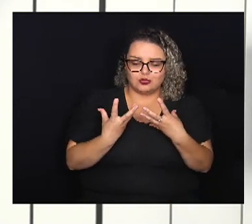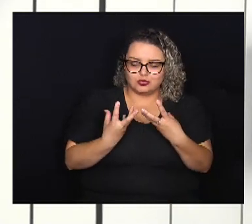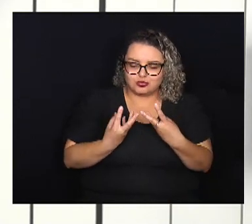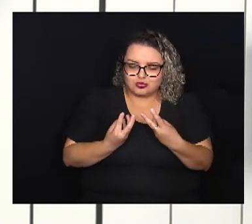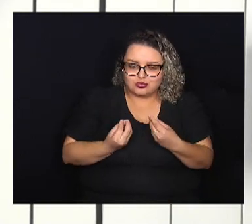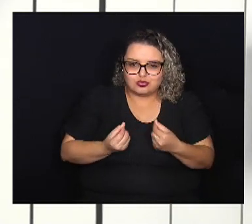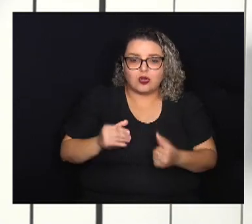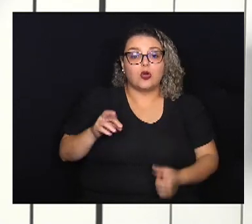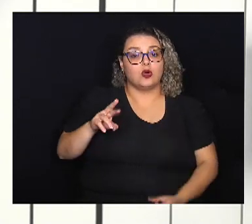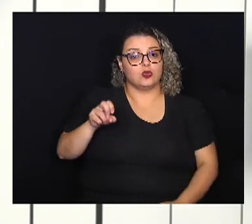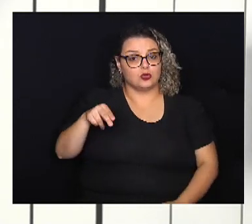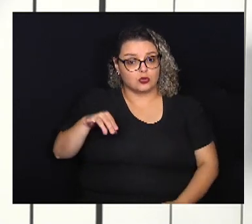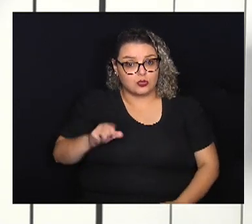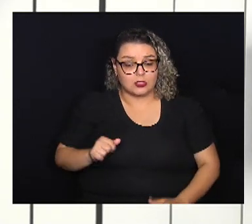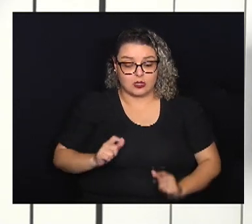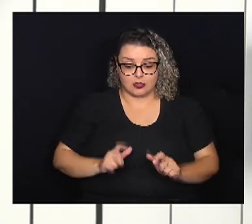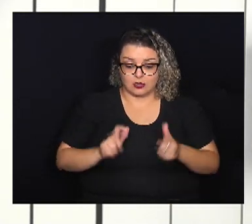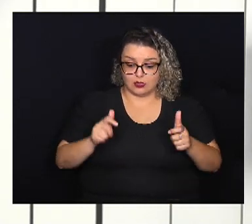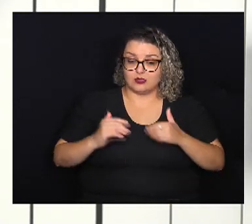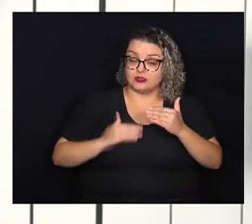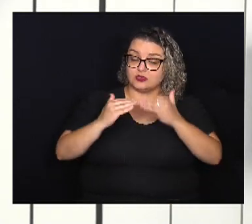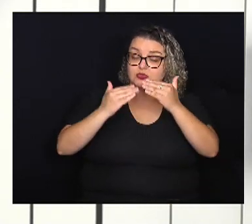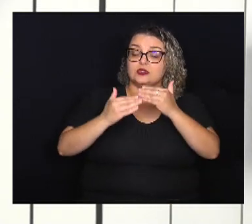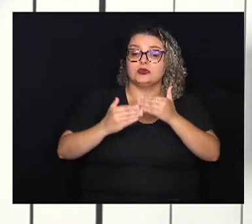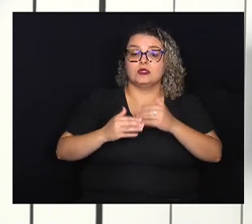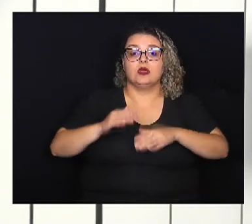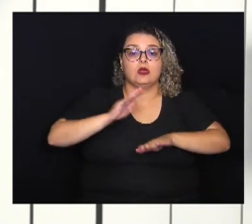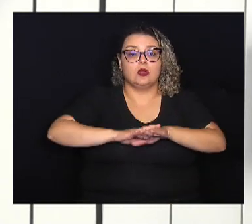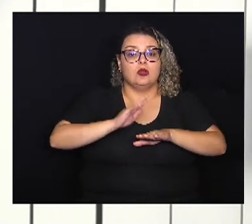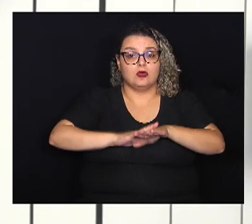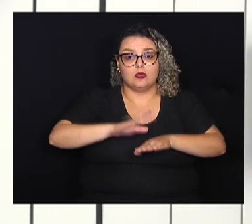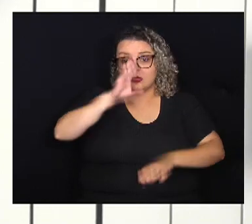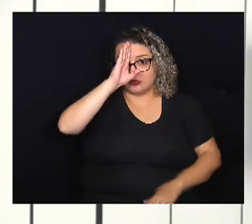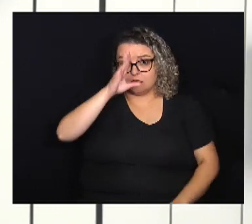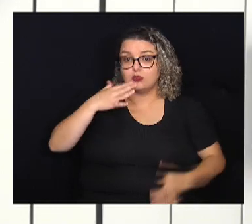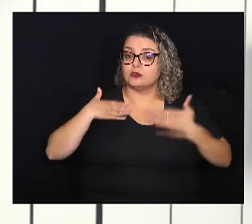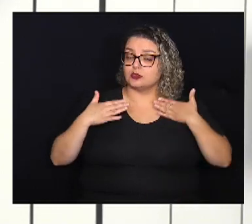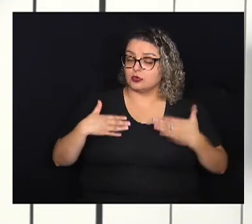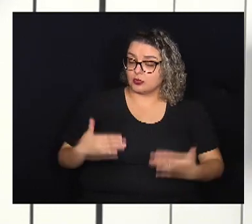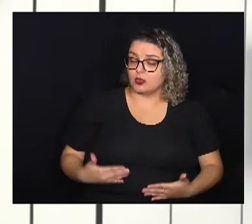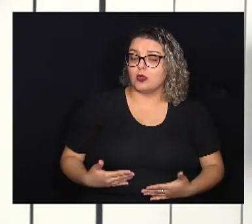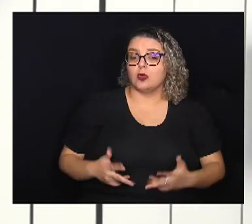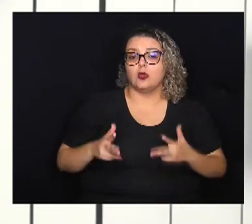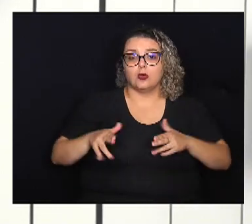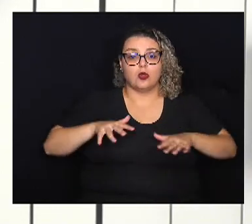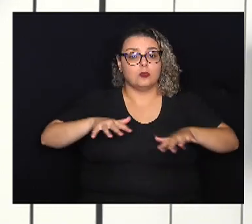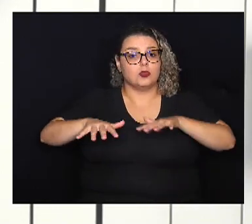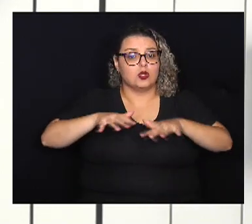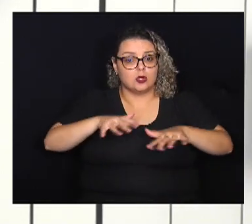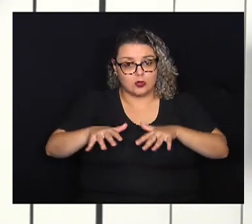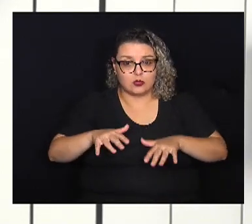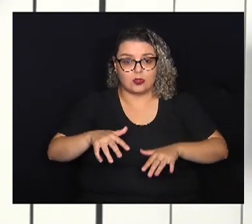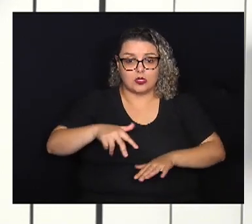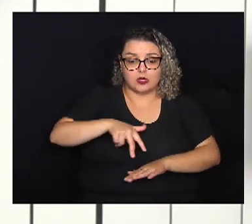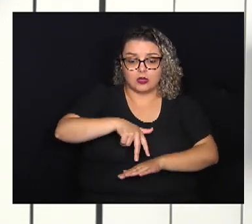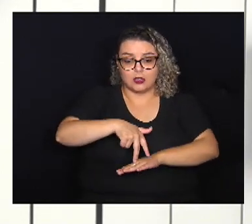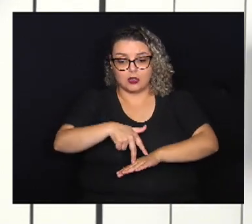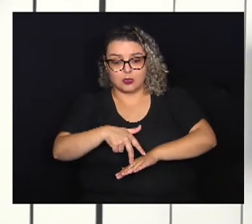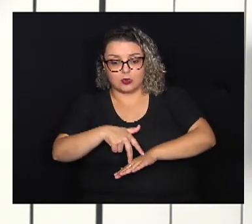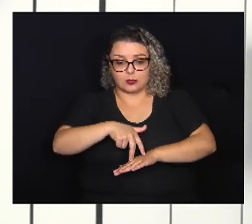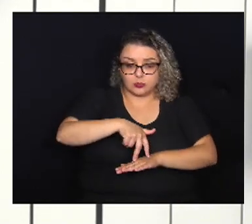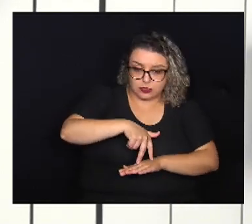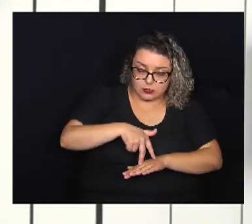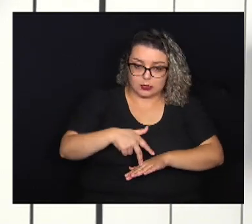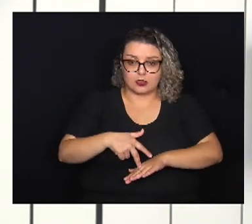crônica e progressiva que afeta funções primordiais do corpo, como os movimentos e equilíbrio, e causa